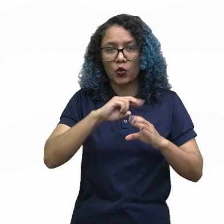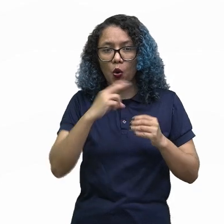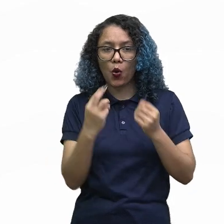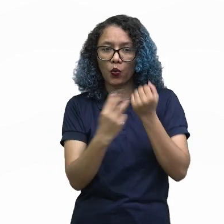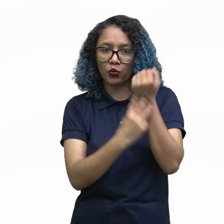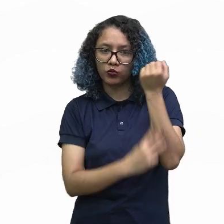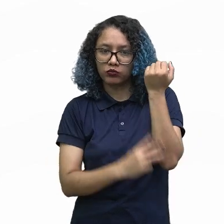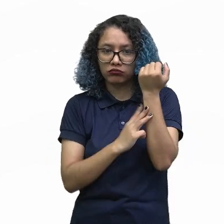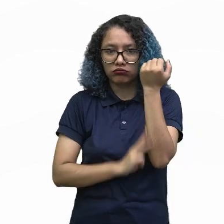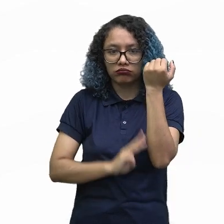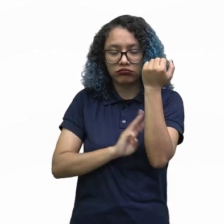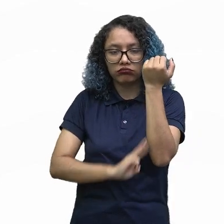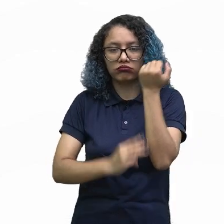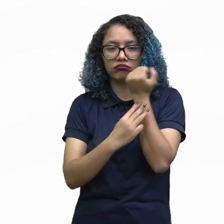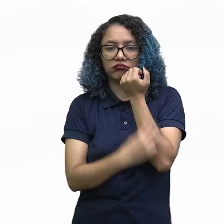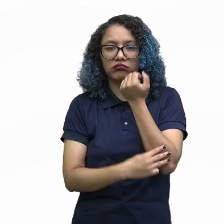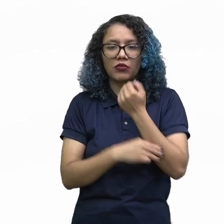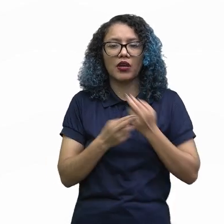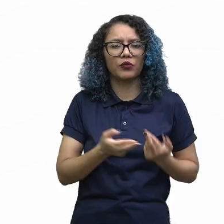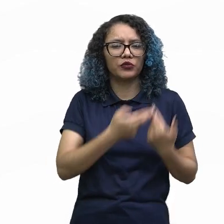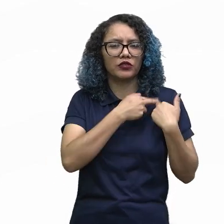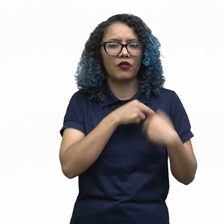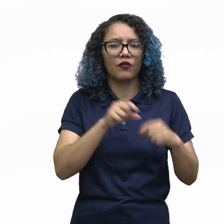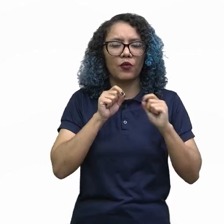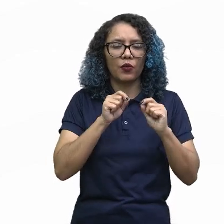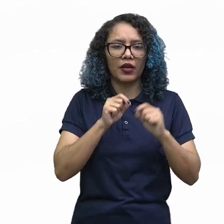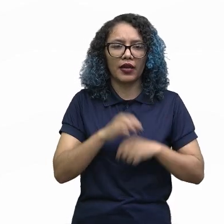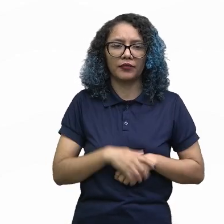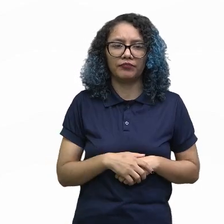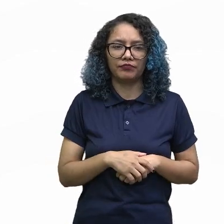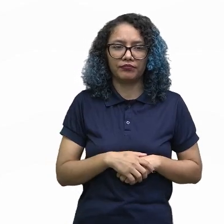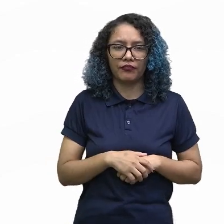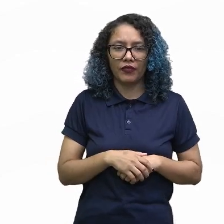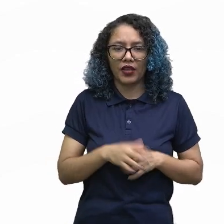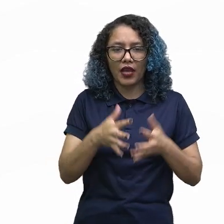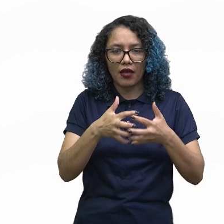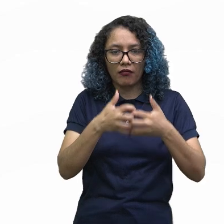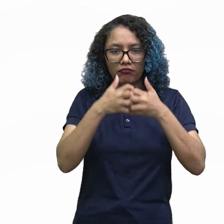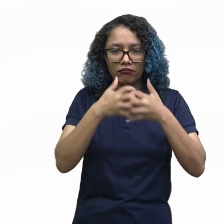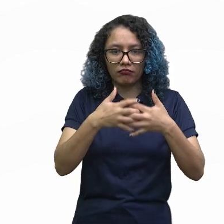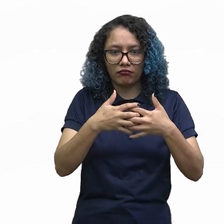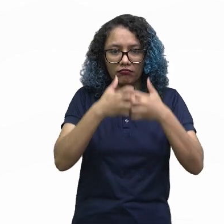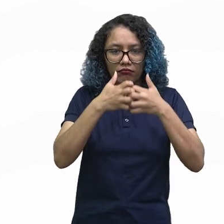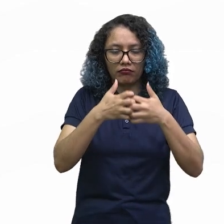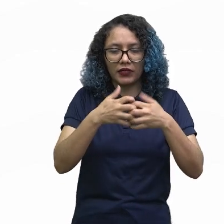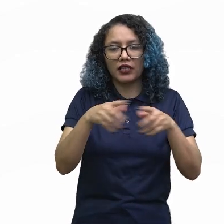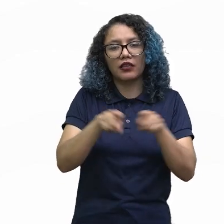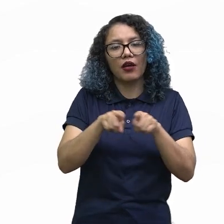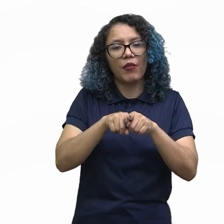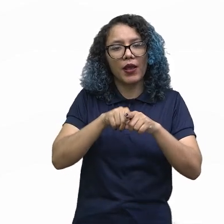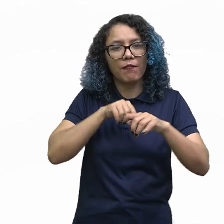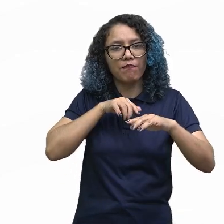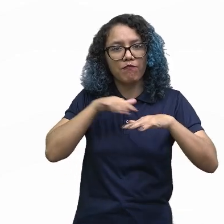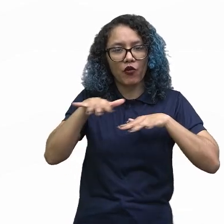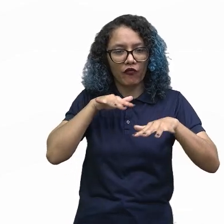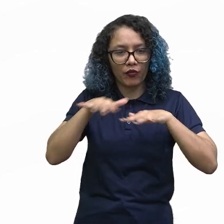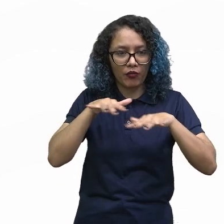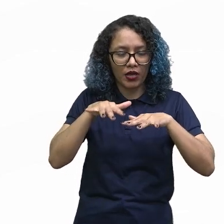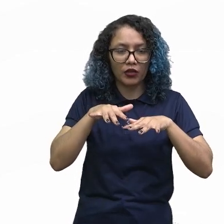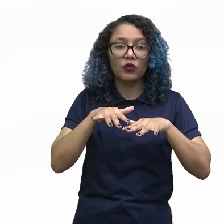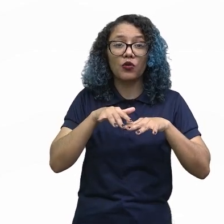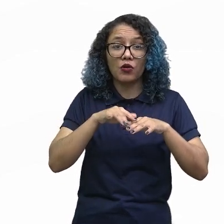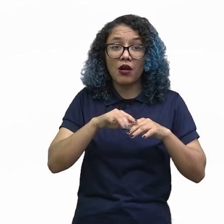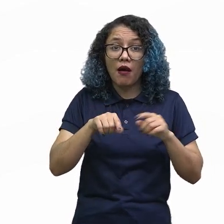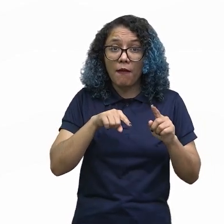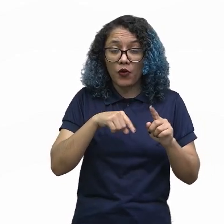musculares possuem a função de permitir a contração e produção de movimentos. e ele vai atuar também integrado com o